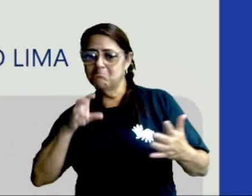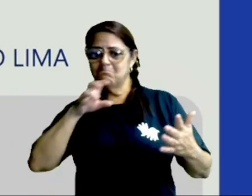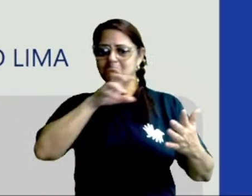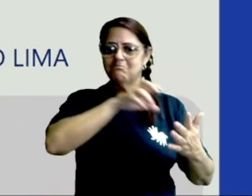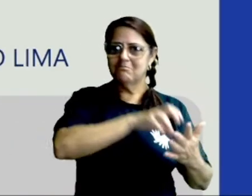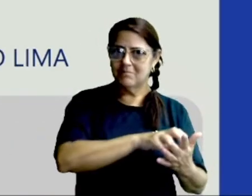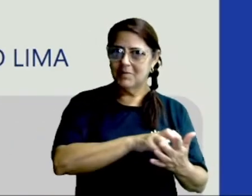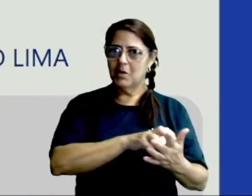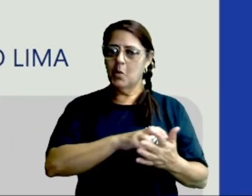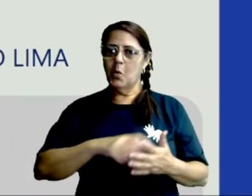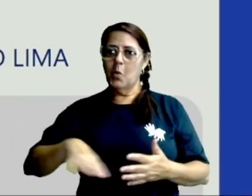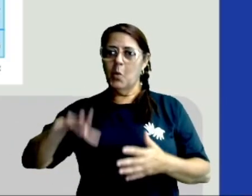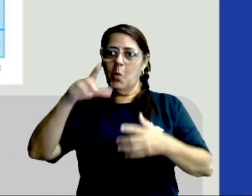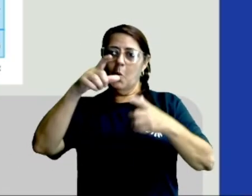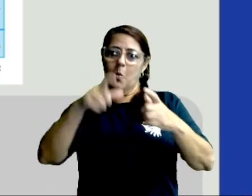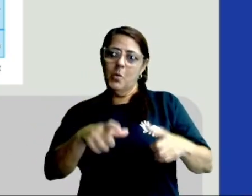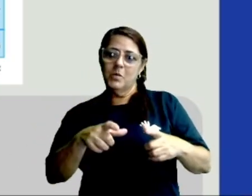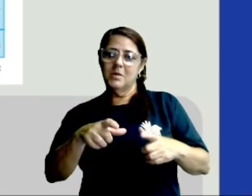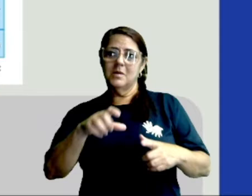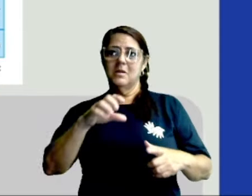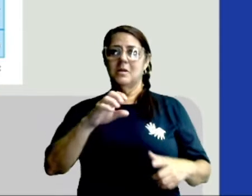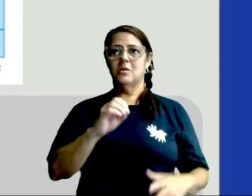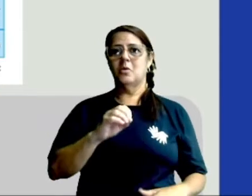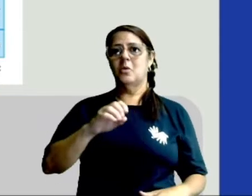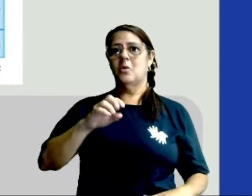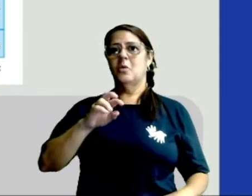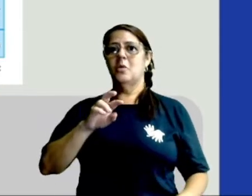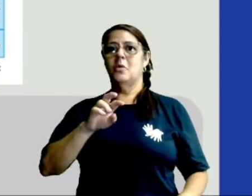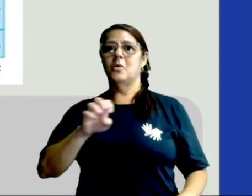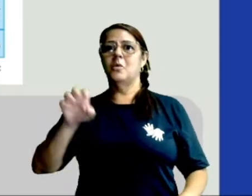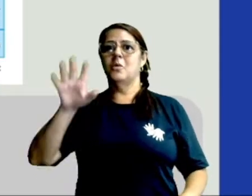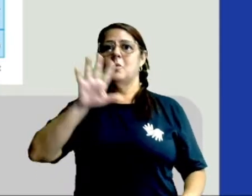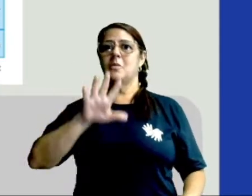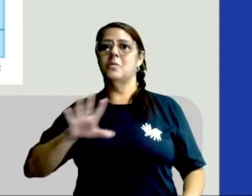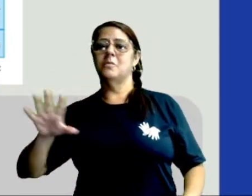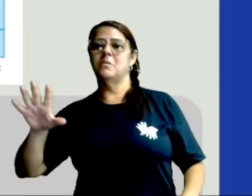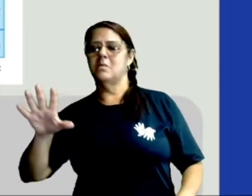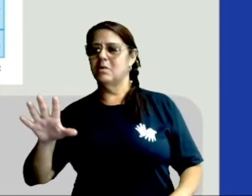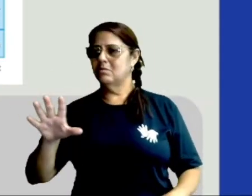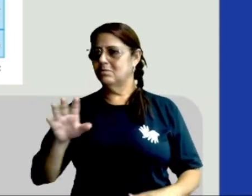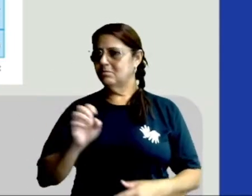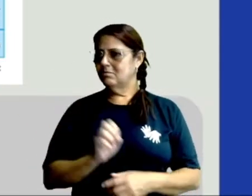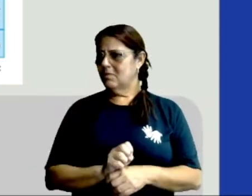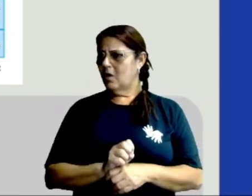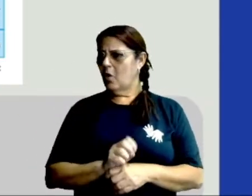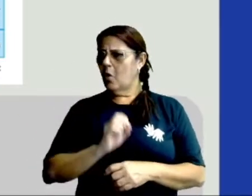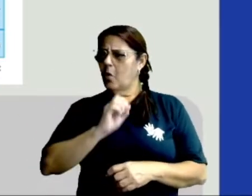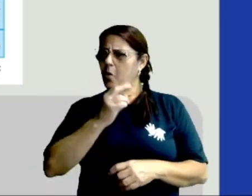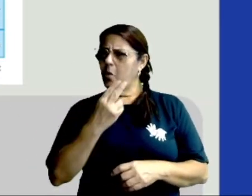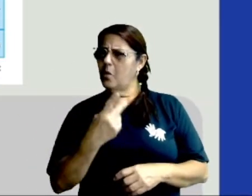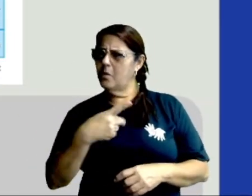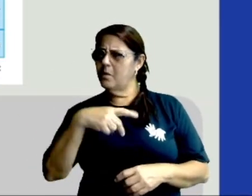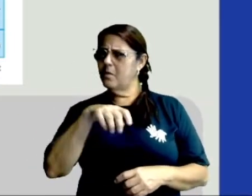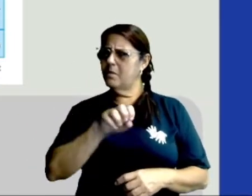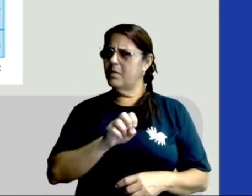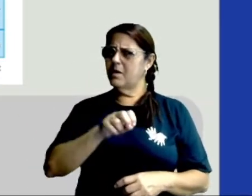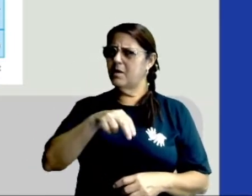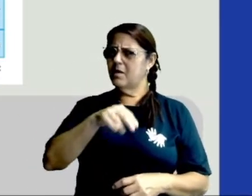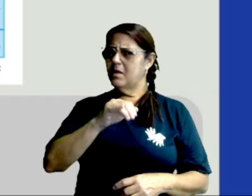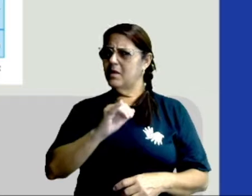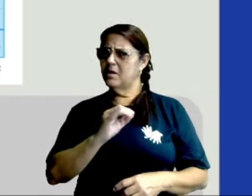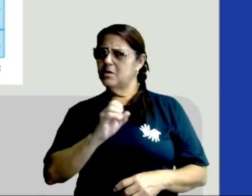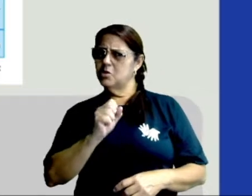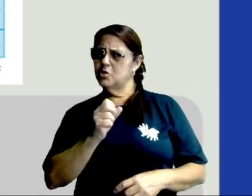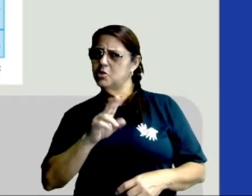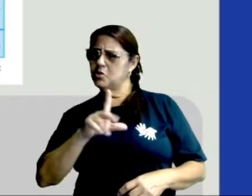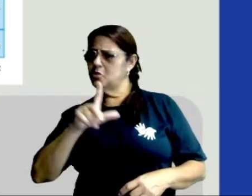integração no continente europeu. A Europa, continente ou península da Eurásia? Nós